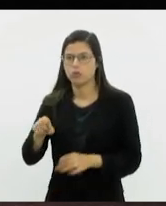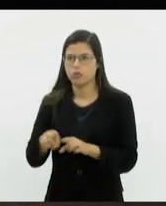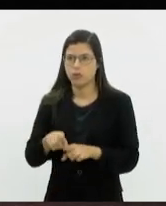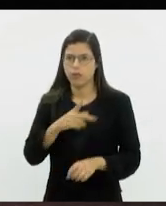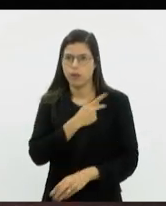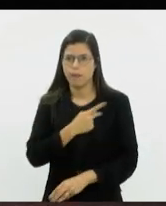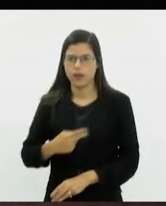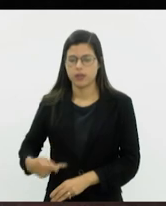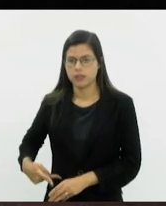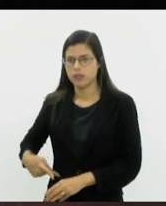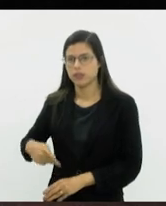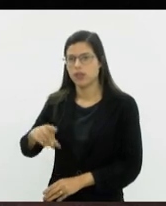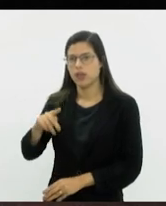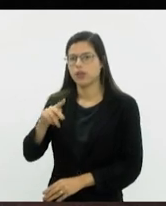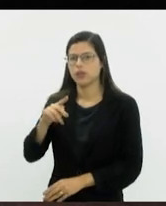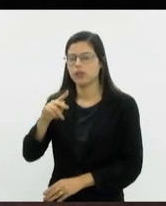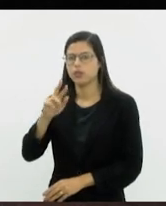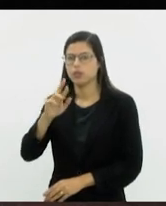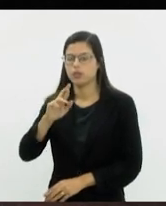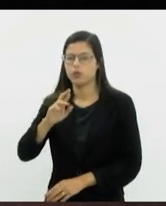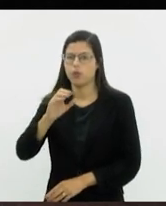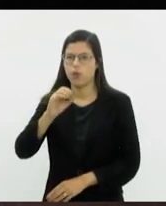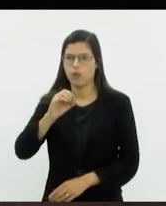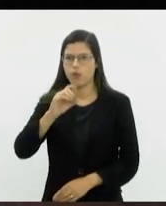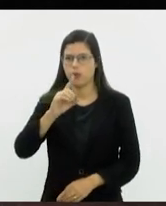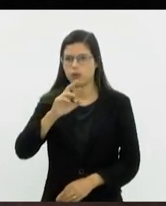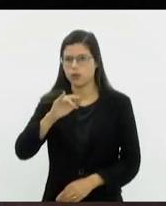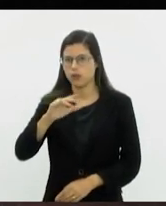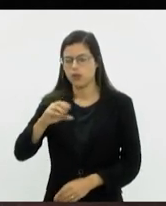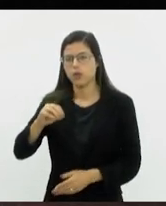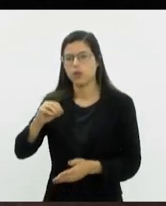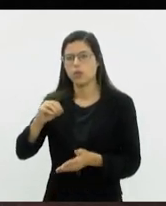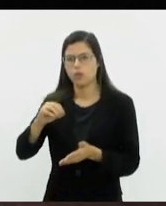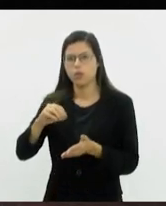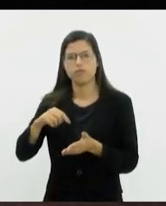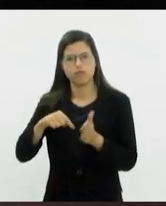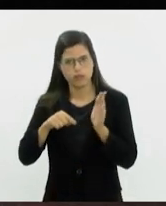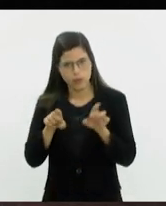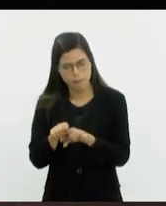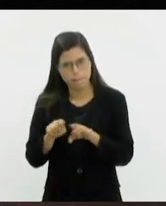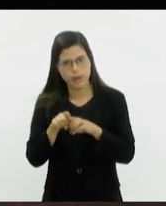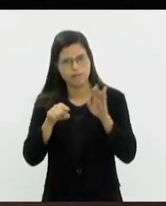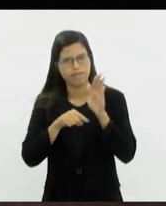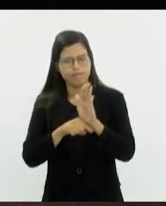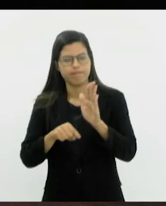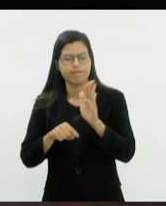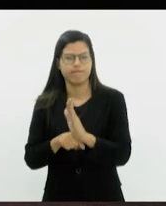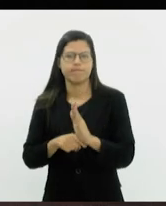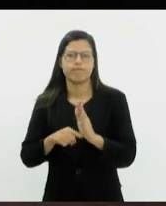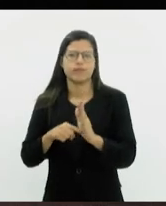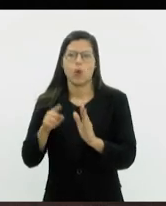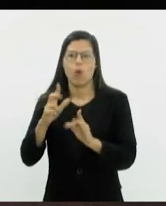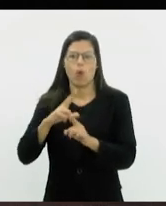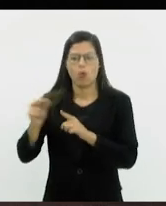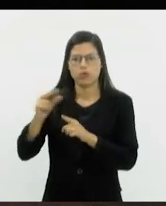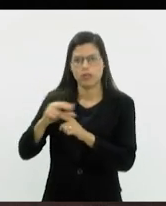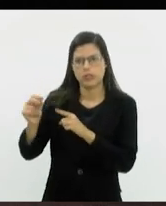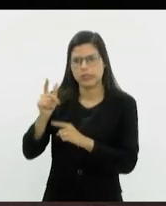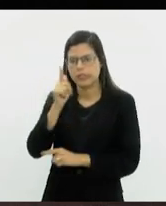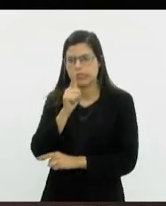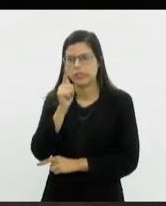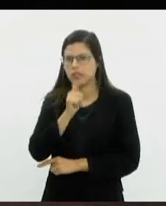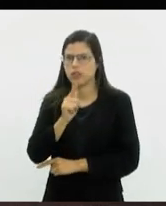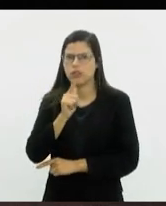Rodrigo Bacelar, quando era secretário de governo, e que nos auxiliou também nessas conquistas, dizer que ninguém faz